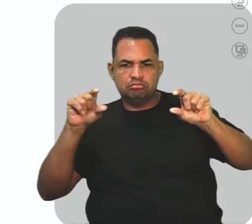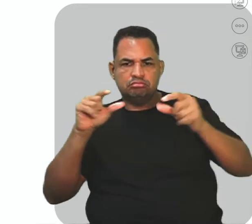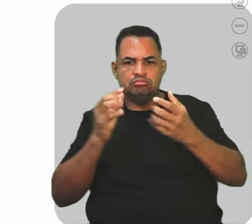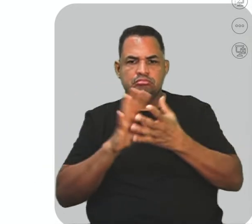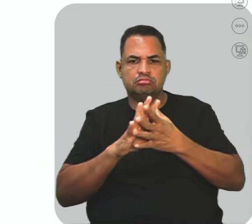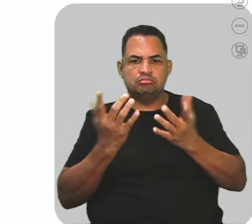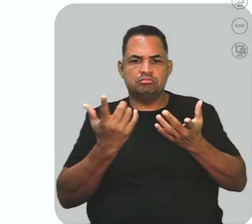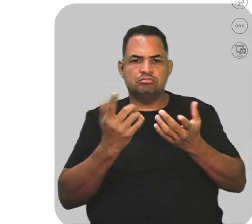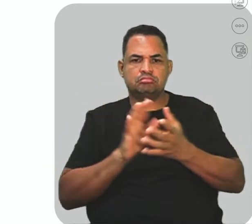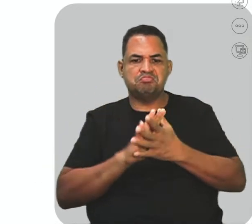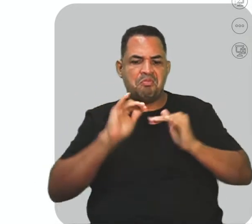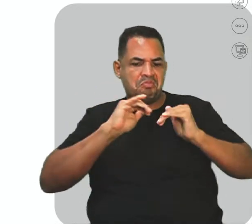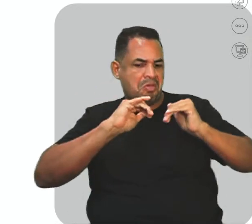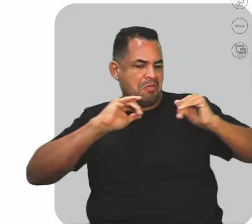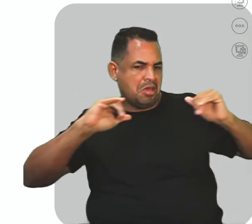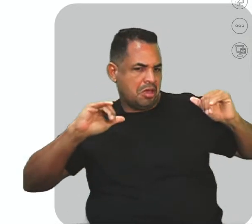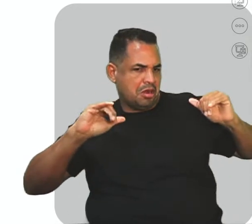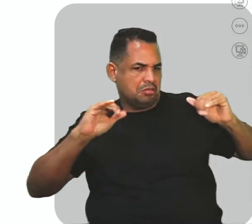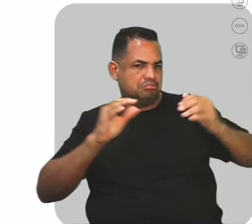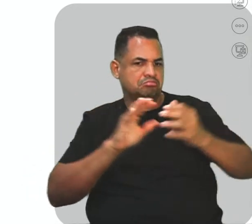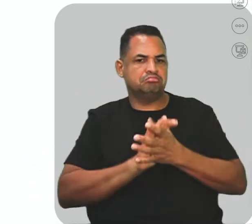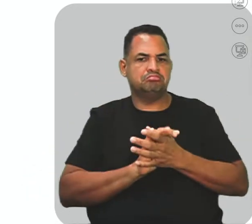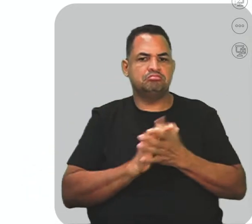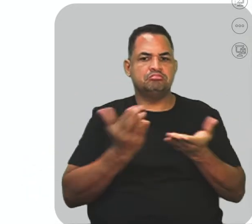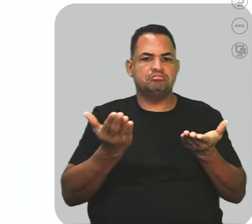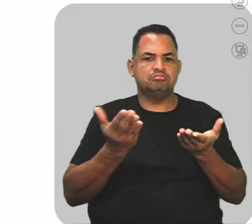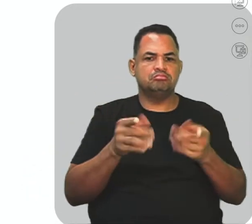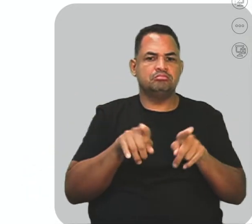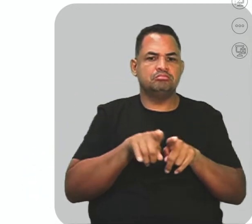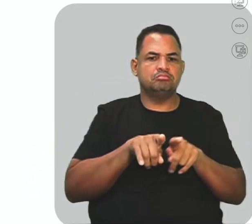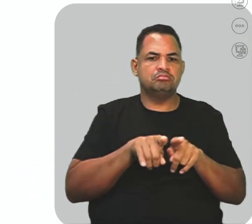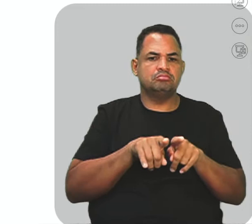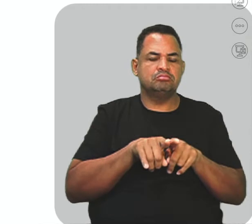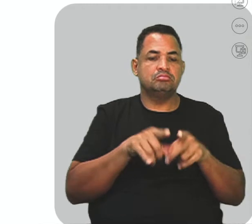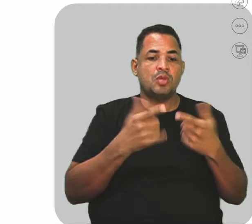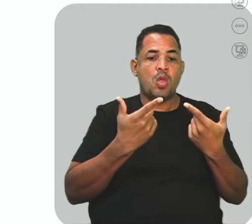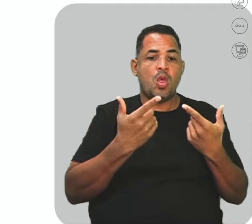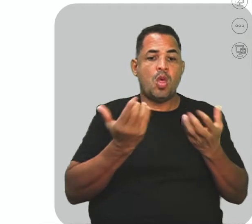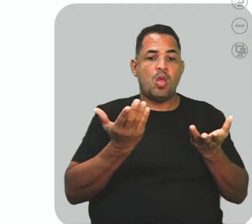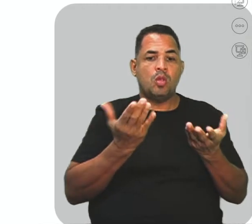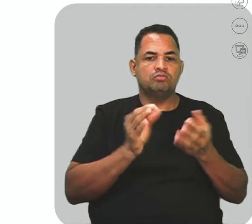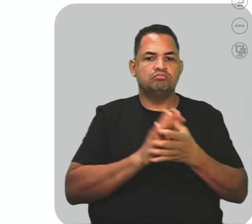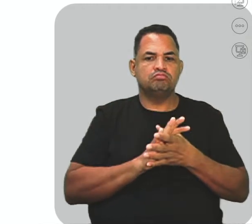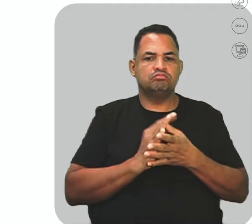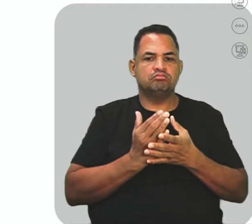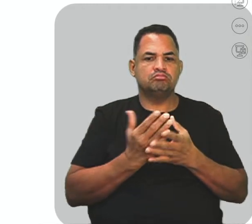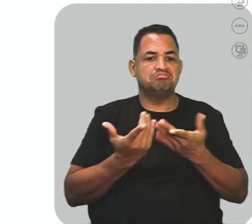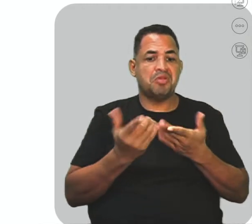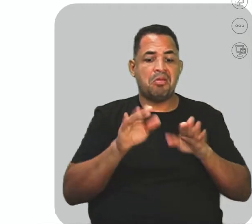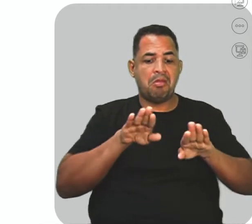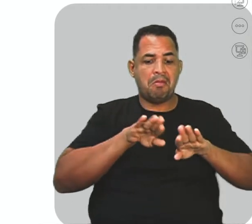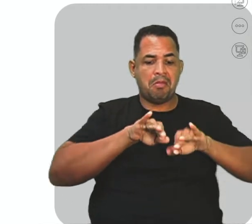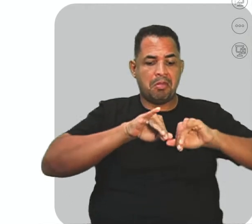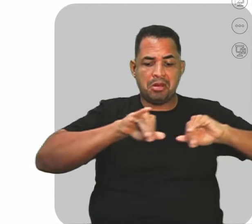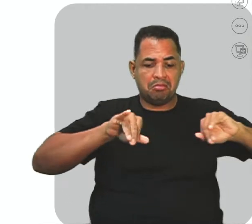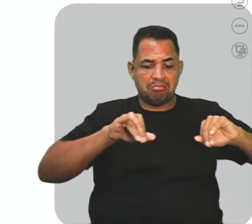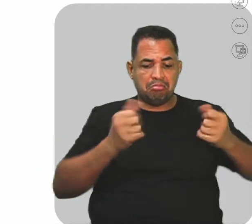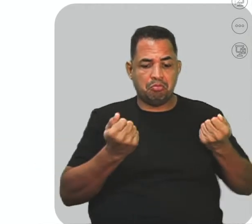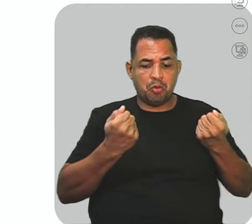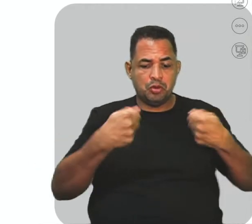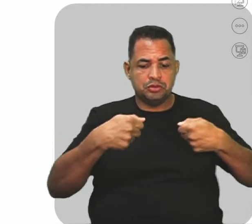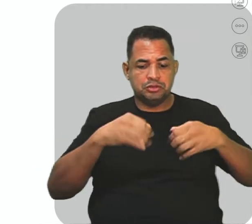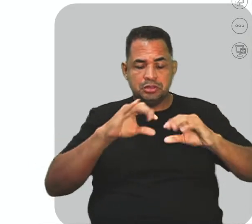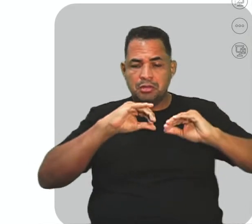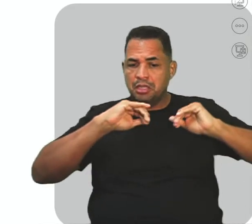independentes, tá? Coordenados entre si, mas sem nenhuma dependência sintática.